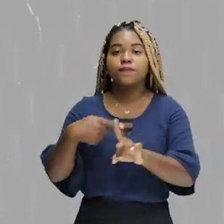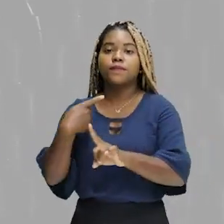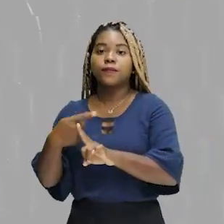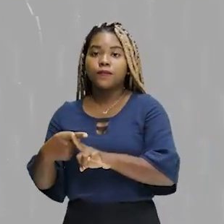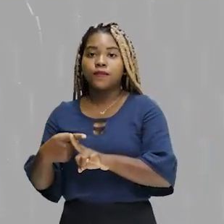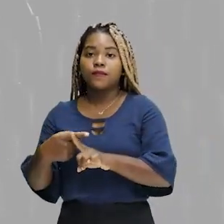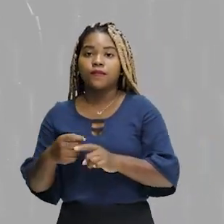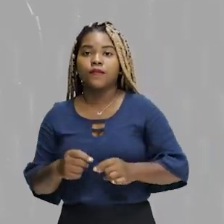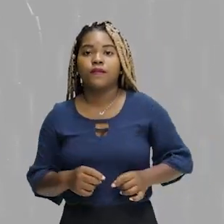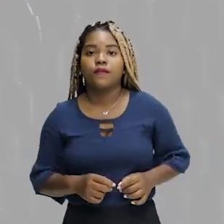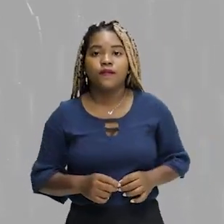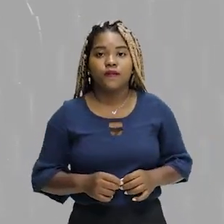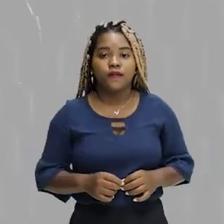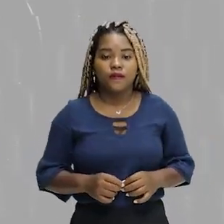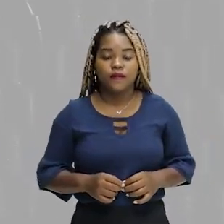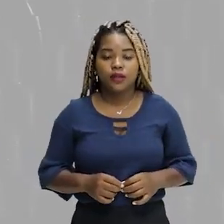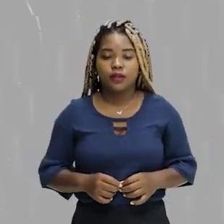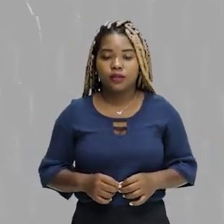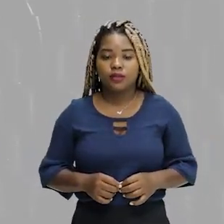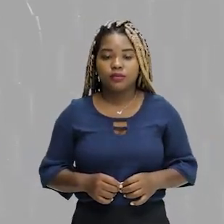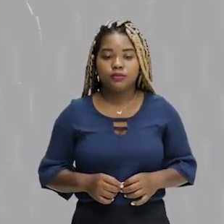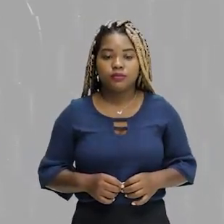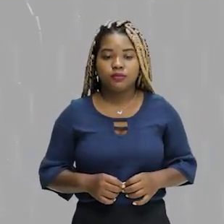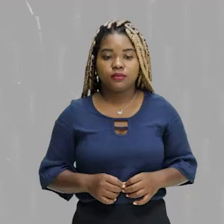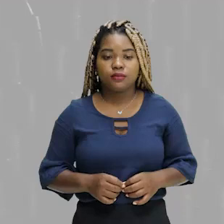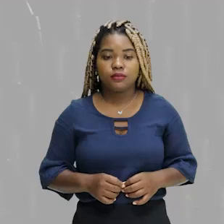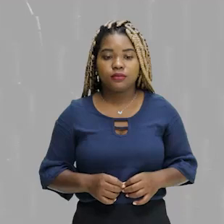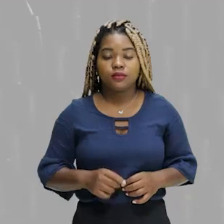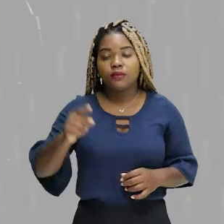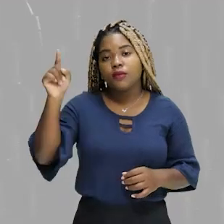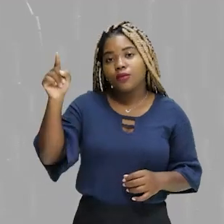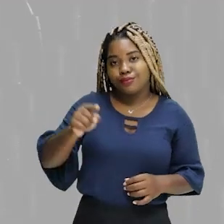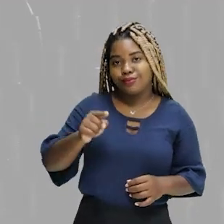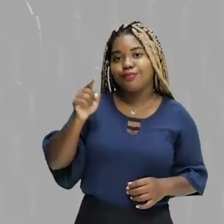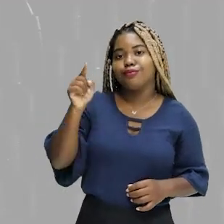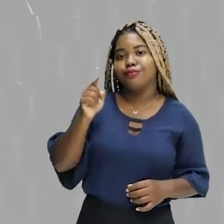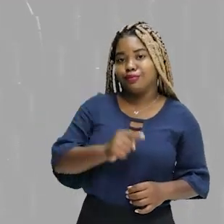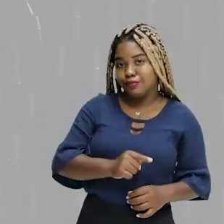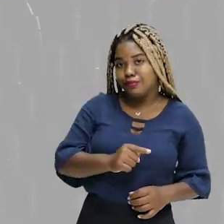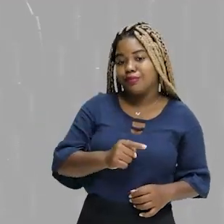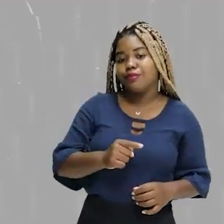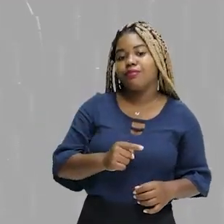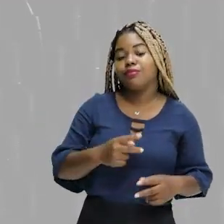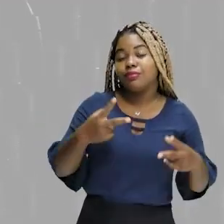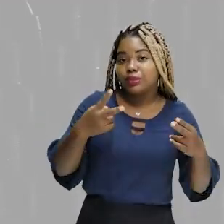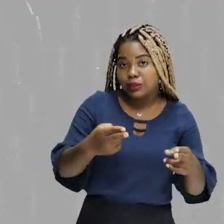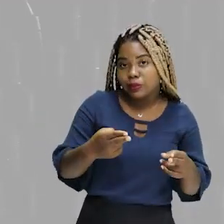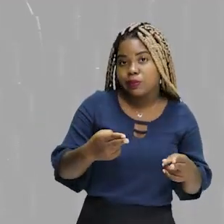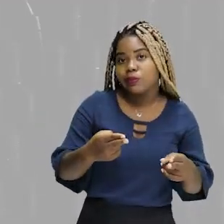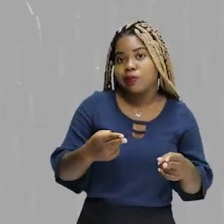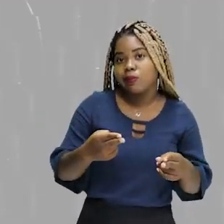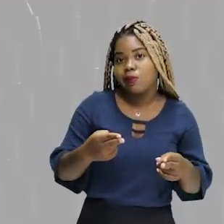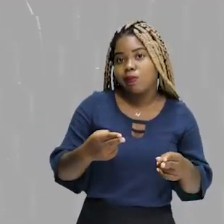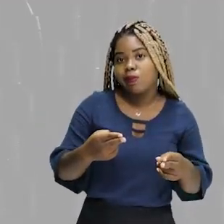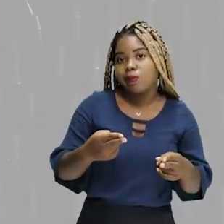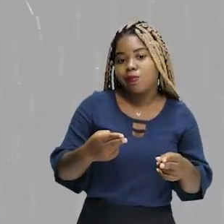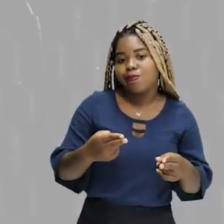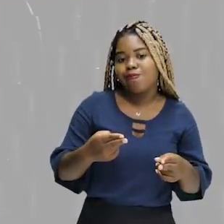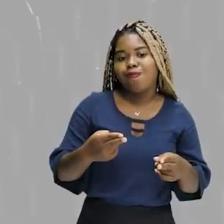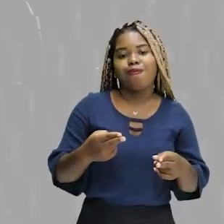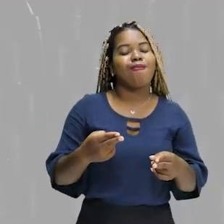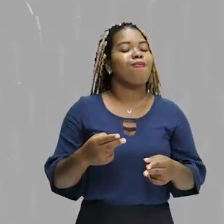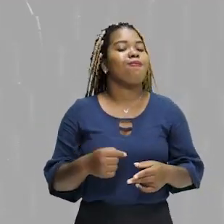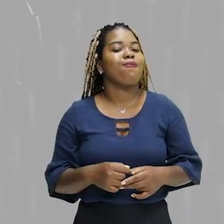positivo. Beleza? Mais uma vez, olha só, nós estamos cancelando aquelas substâncias que aparecem do mesmo lado na